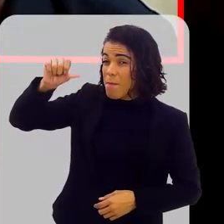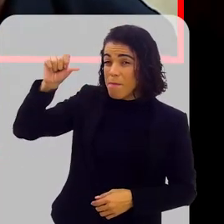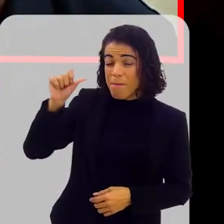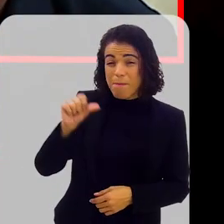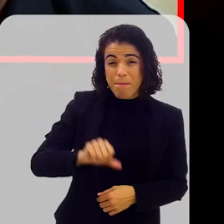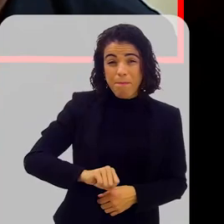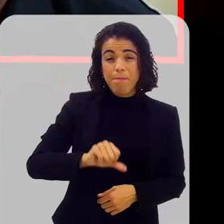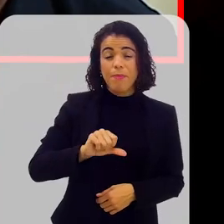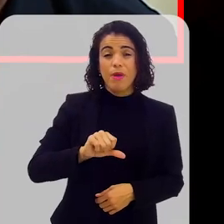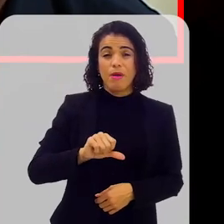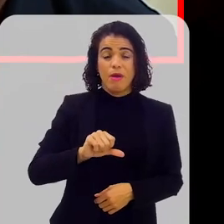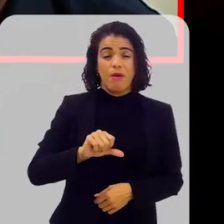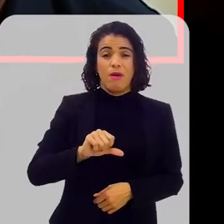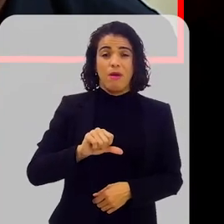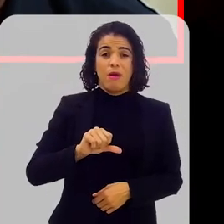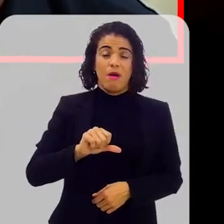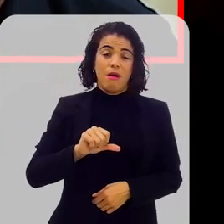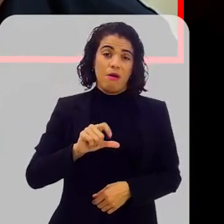maior